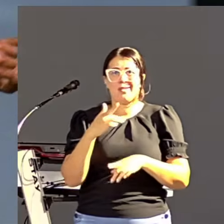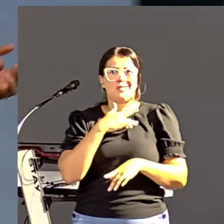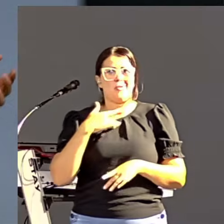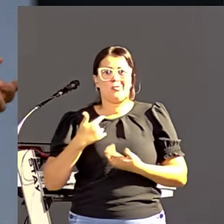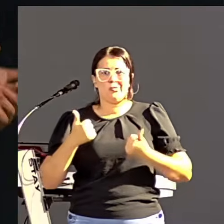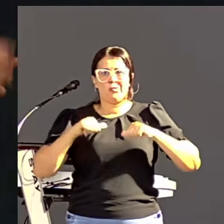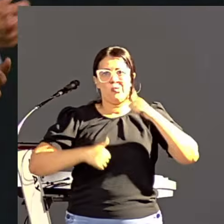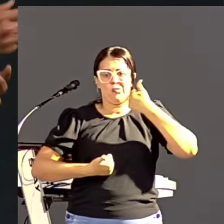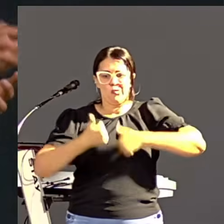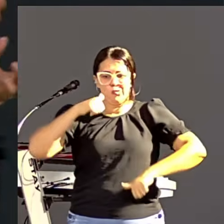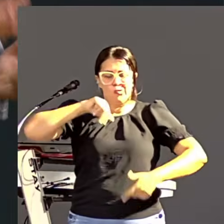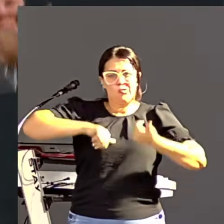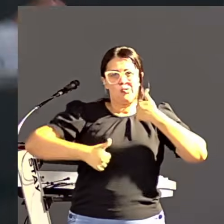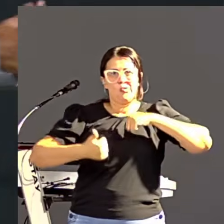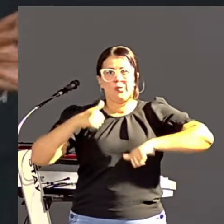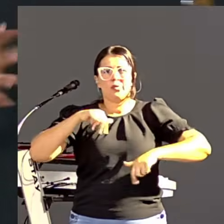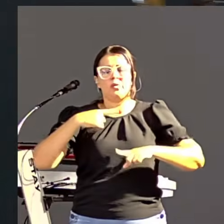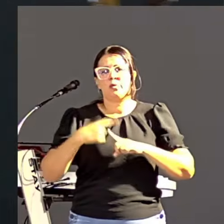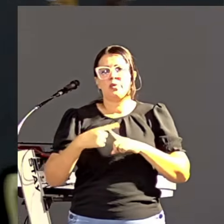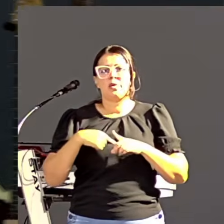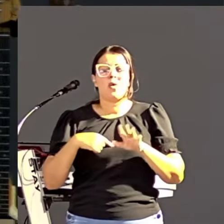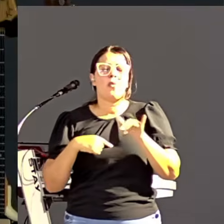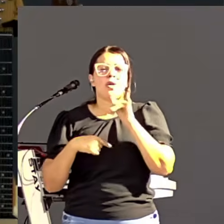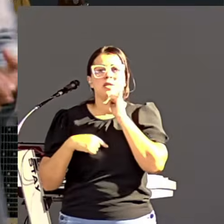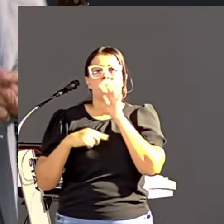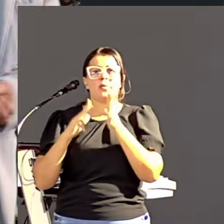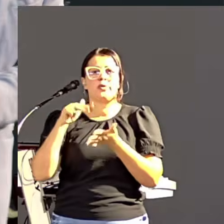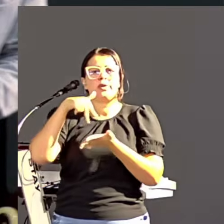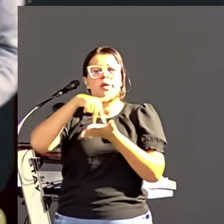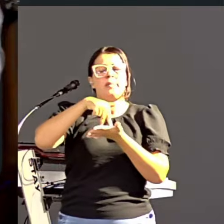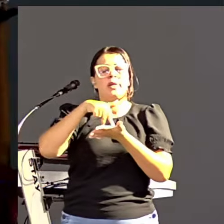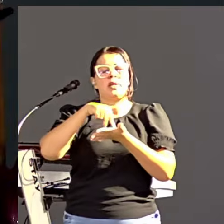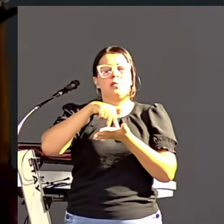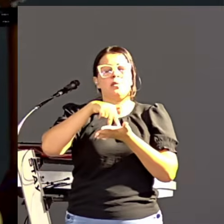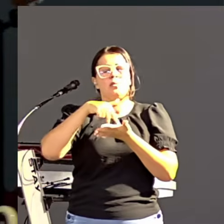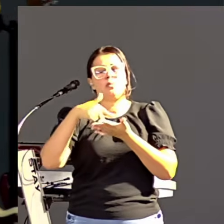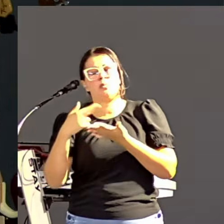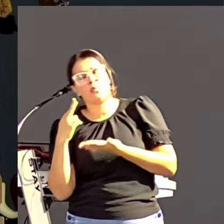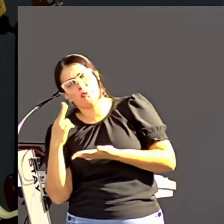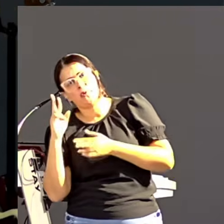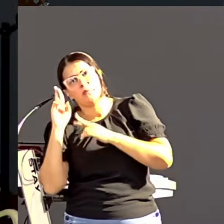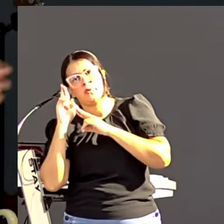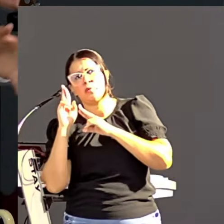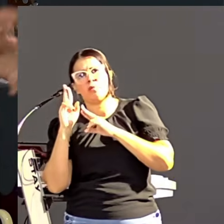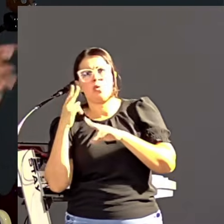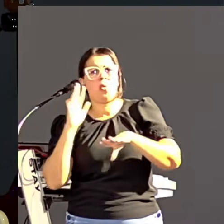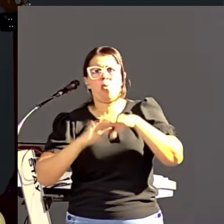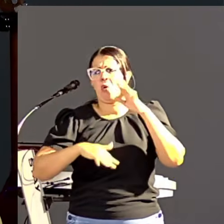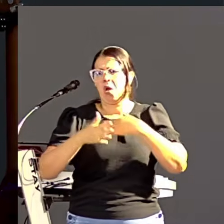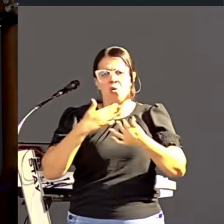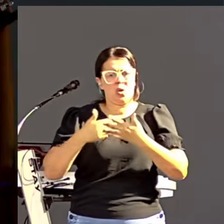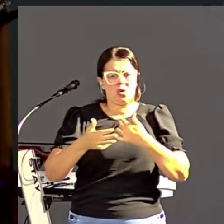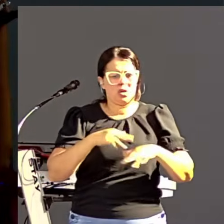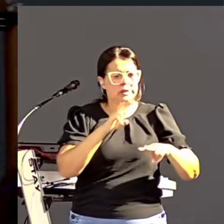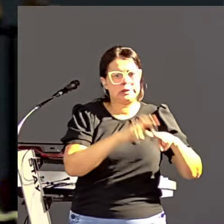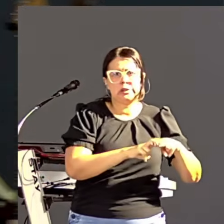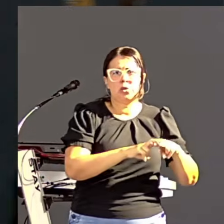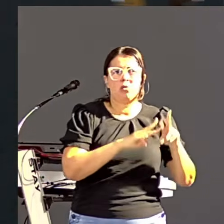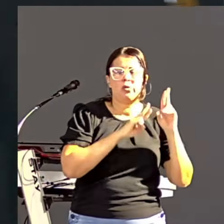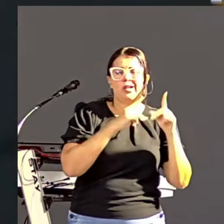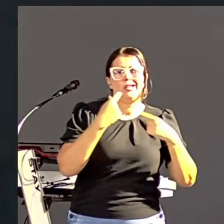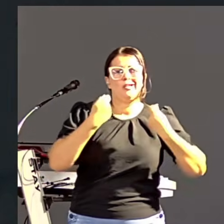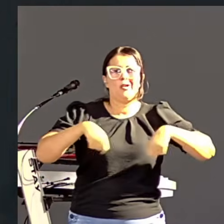saúde, tá? Então tem pessoas que, por exemplo, estão em pé e daqui a pouco adormecem. Em qualquer lugar que chegar, sentou, dormiu. Não precisa